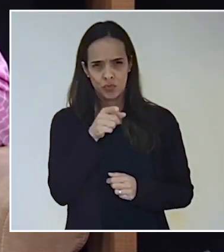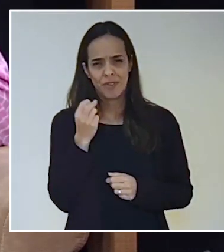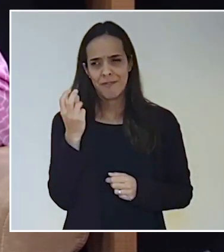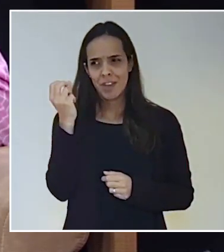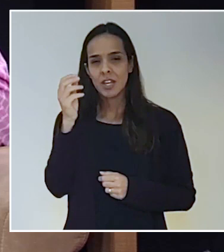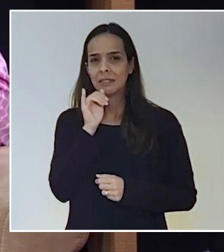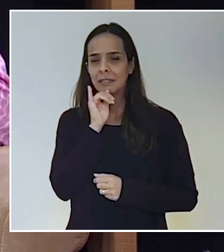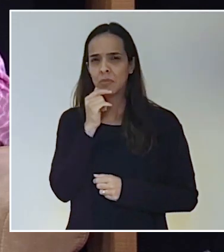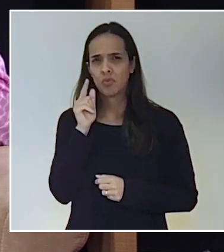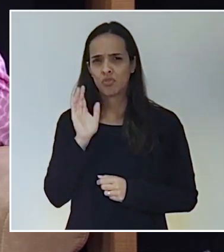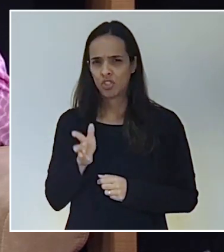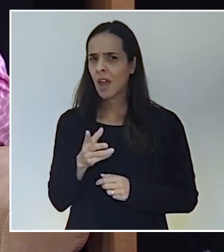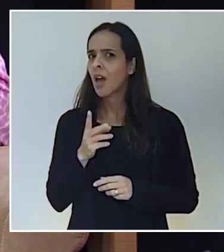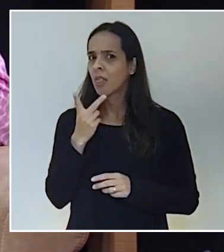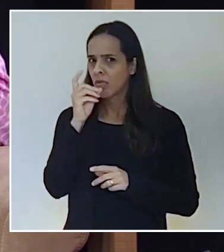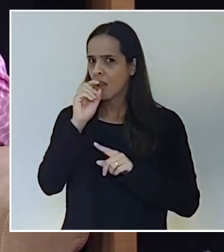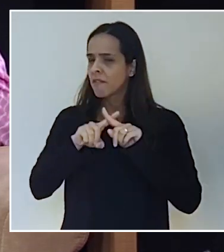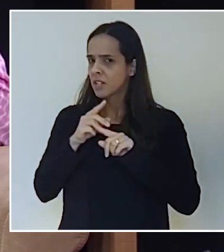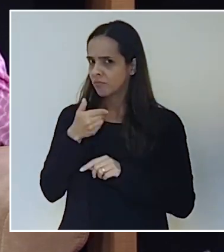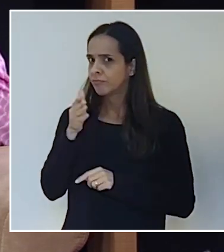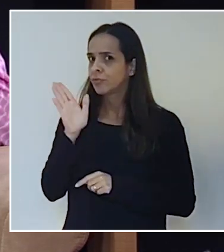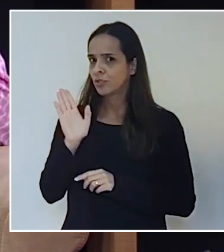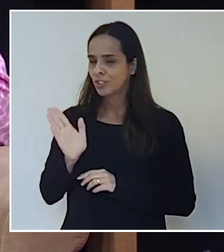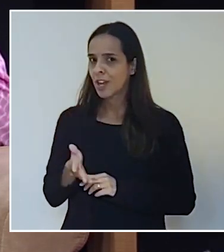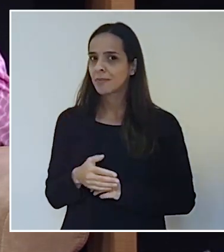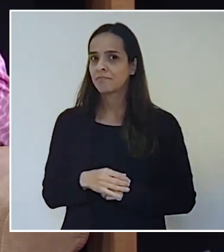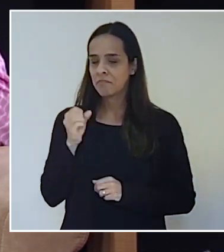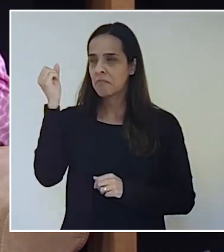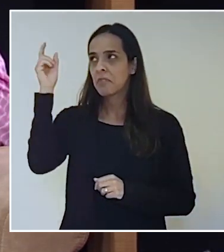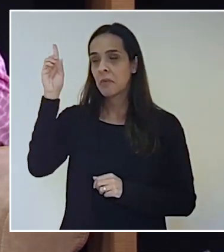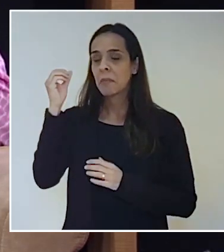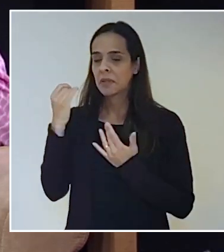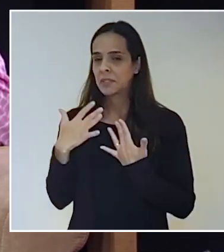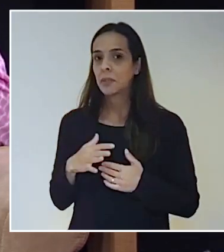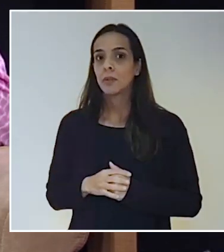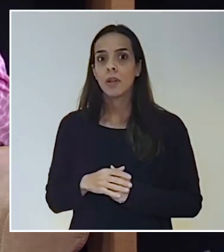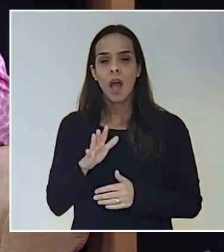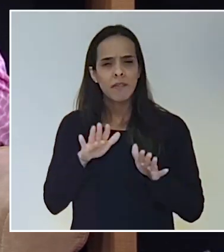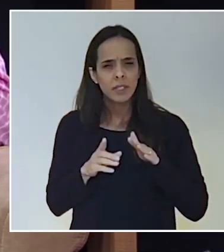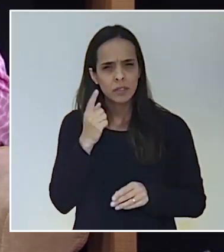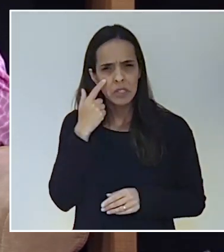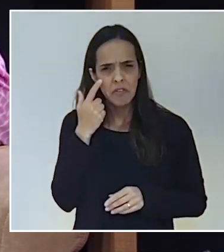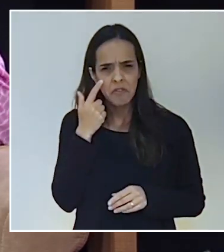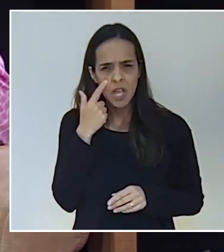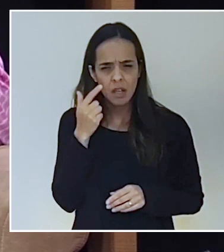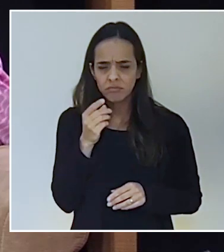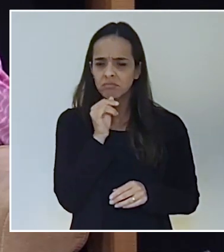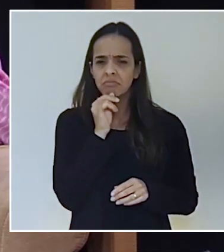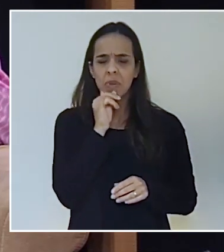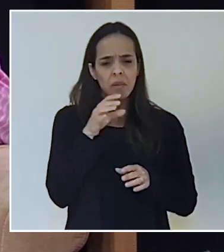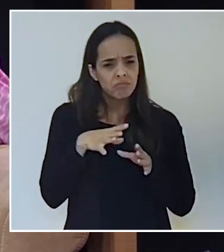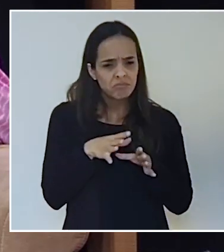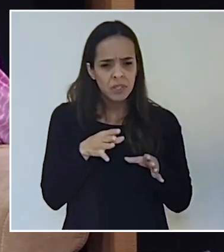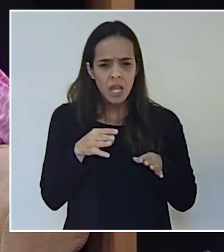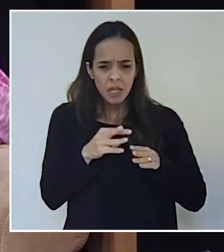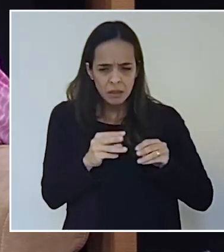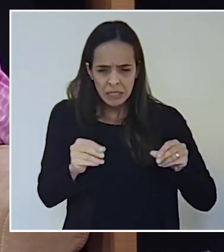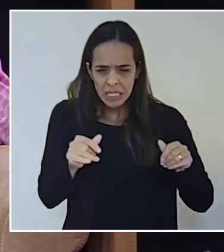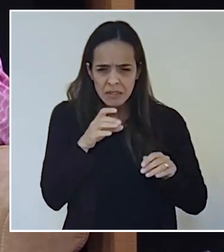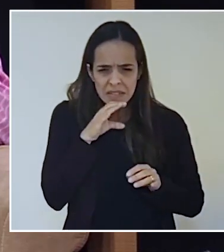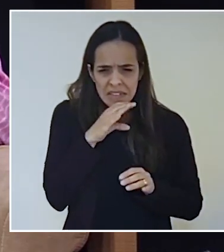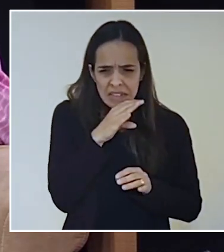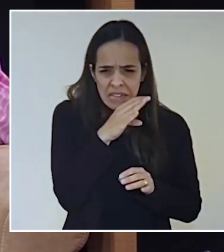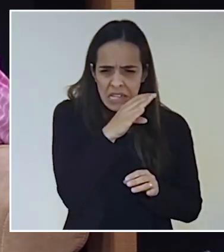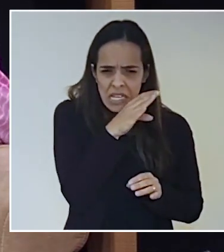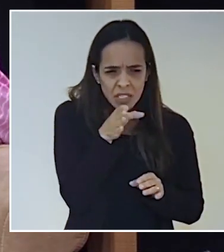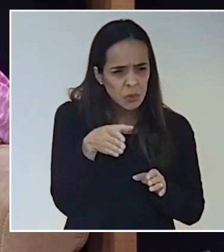vezes, de vez em quando você vê, assim, nas areias escaldantes, um rego,